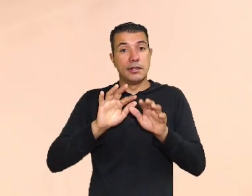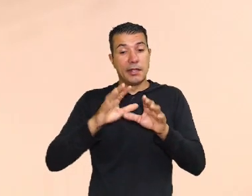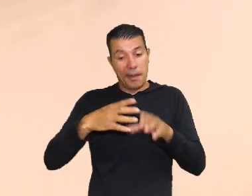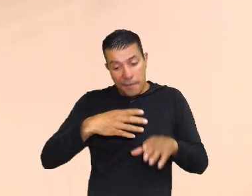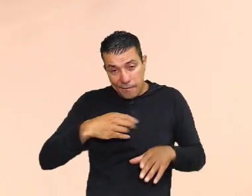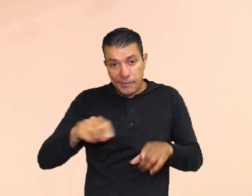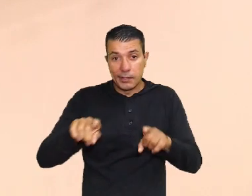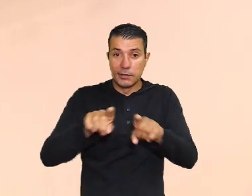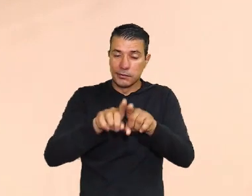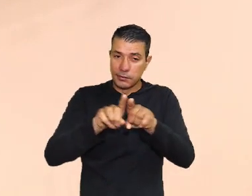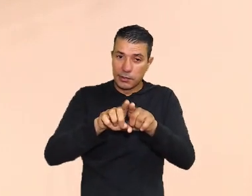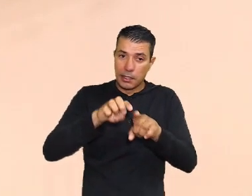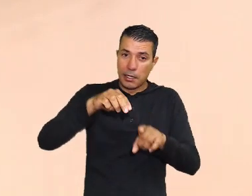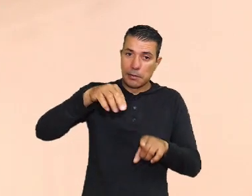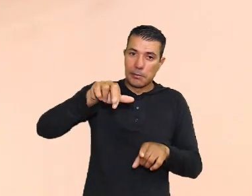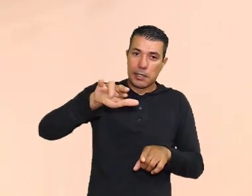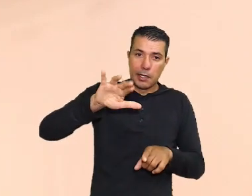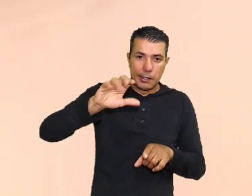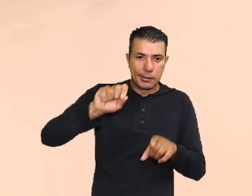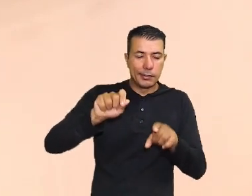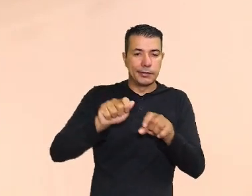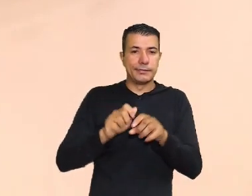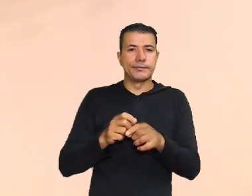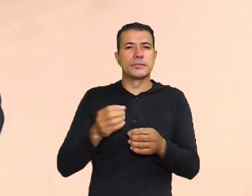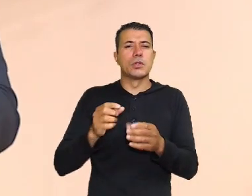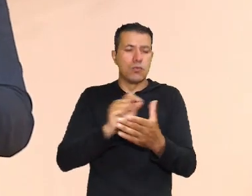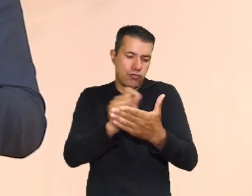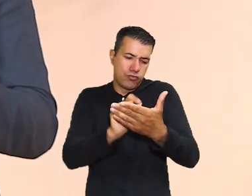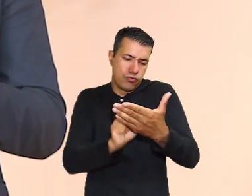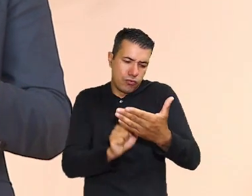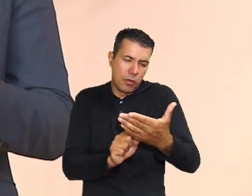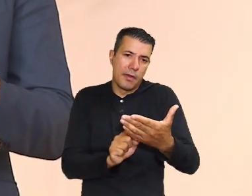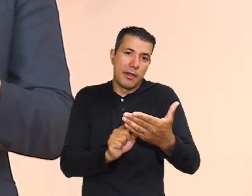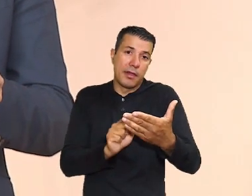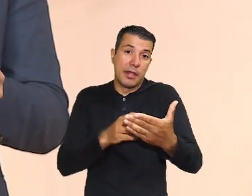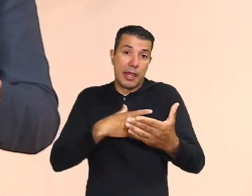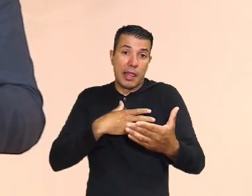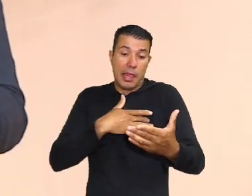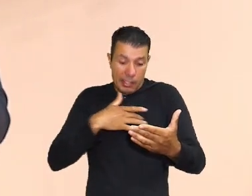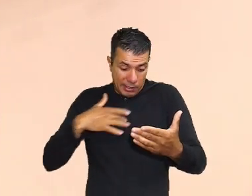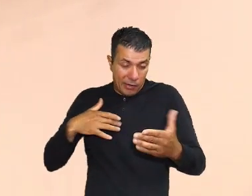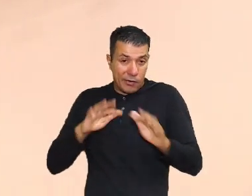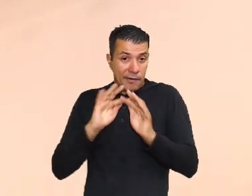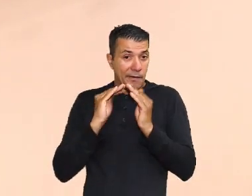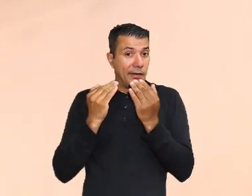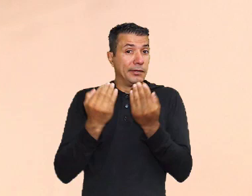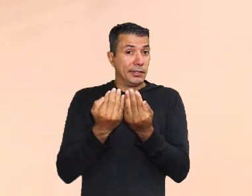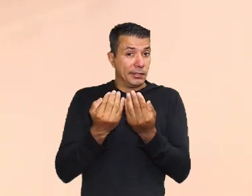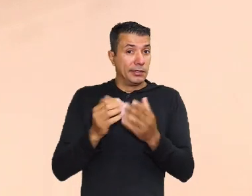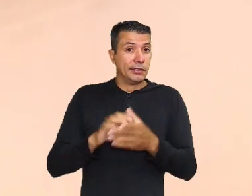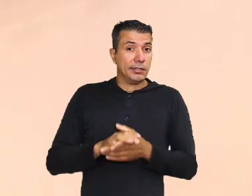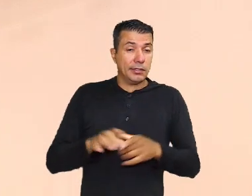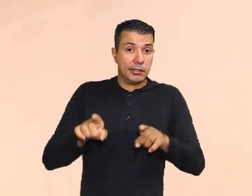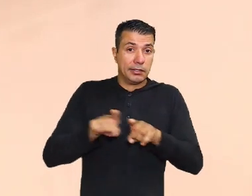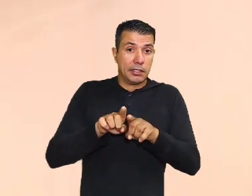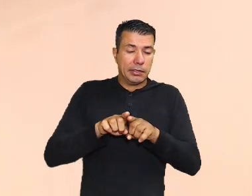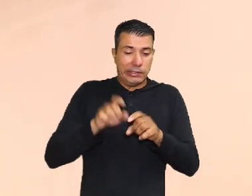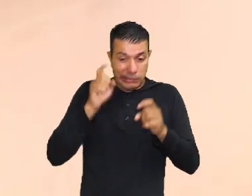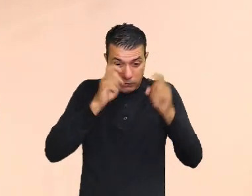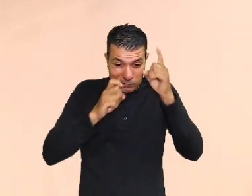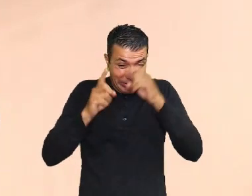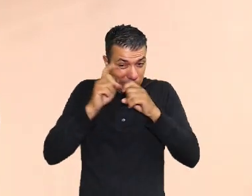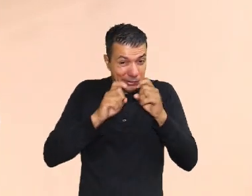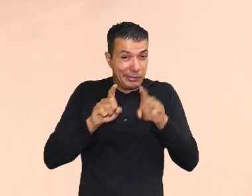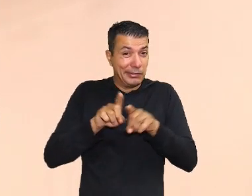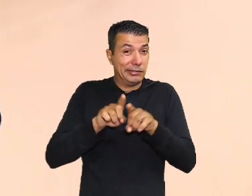filha. Maria Olga escreveu para nós aqui: peço oração pela saúde da minha família. Nós estamos todos preocupados,